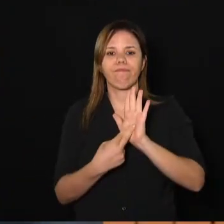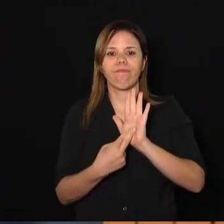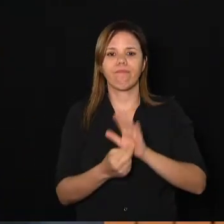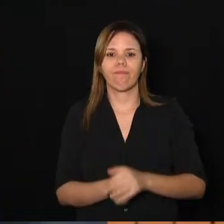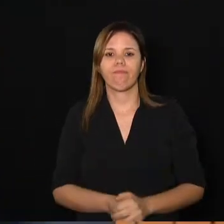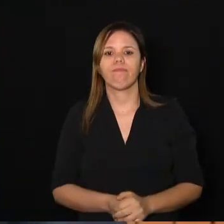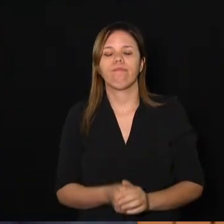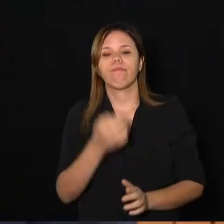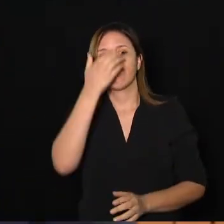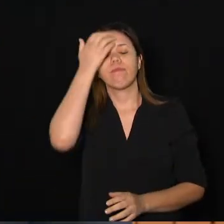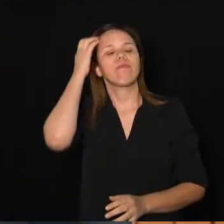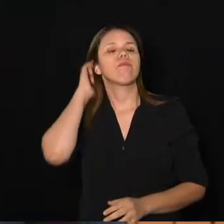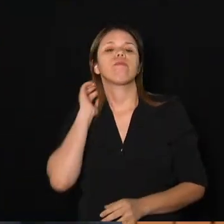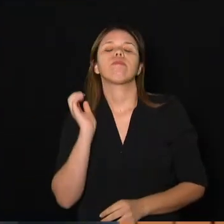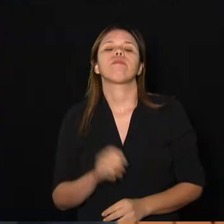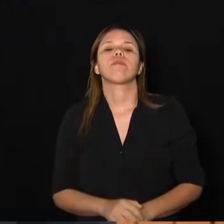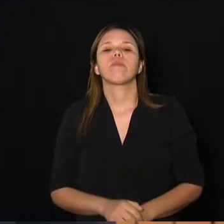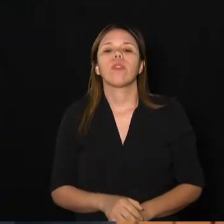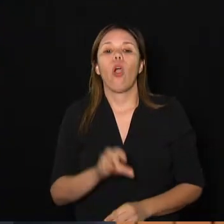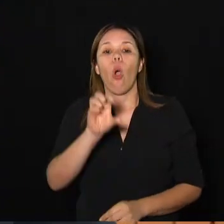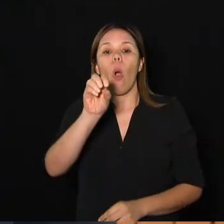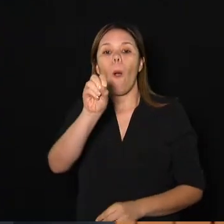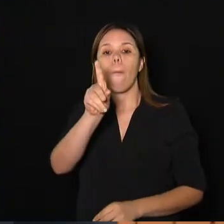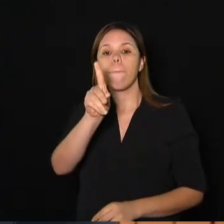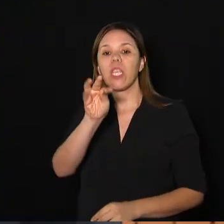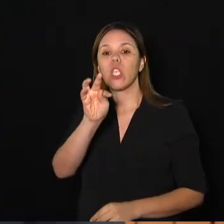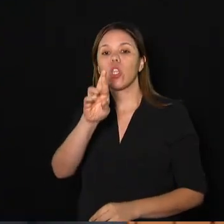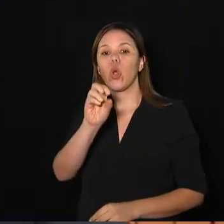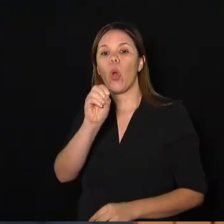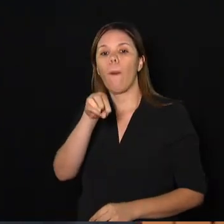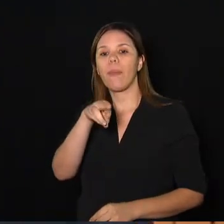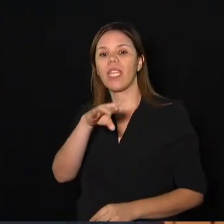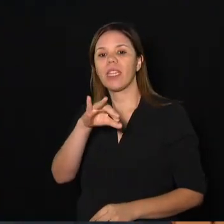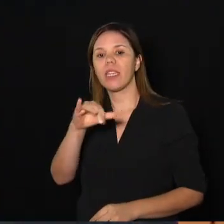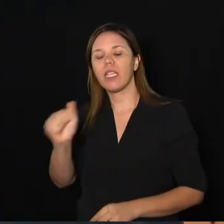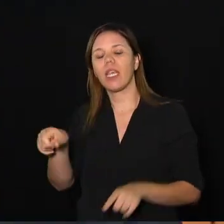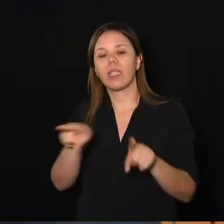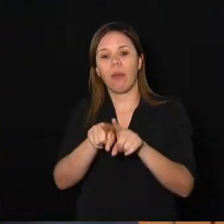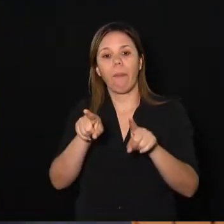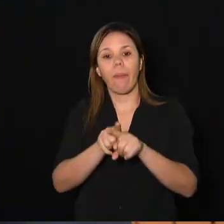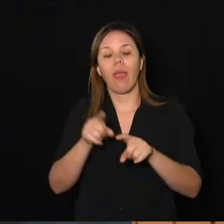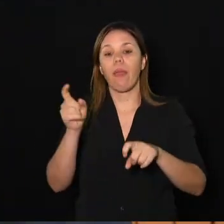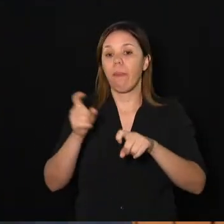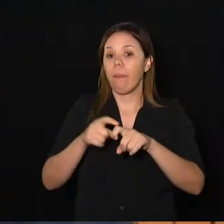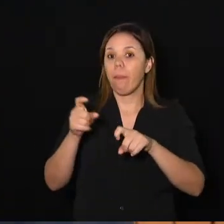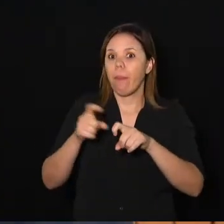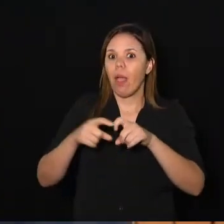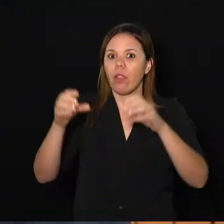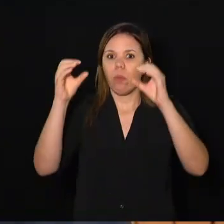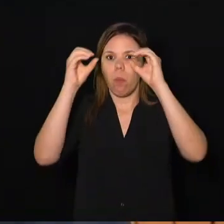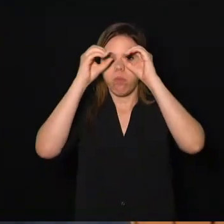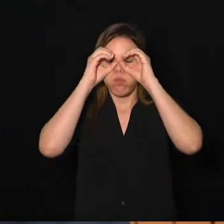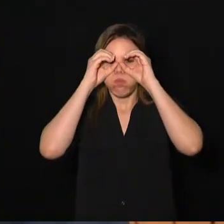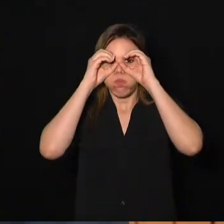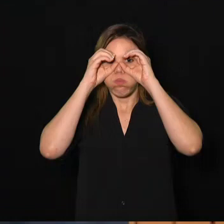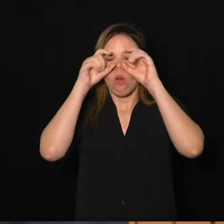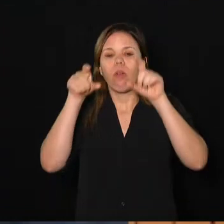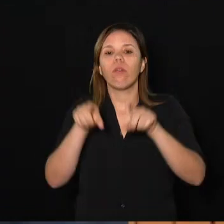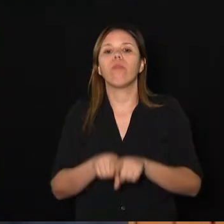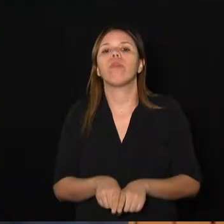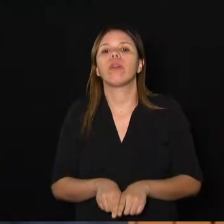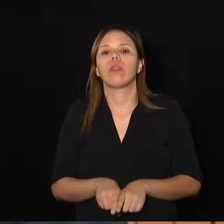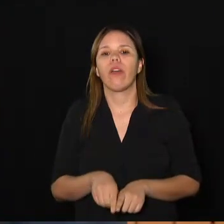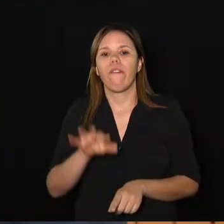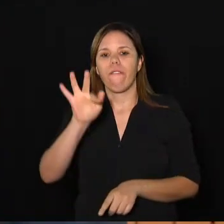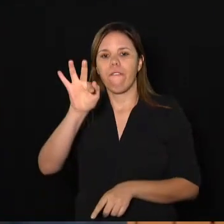tanto a parte da optometria e também os oftalmologistas vou convidar o Felipe